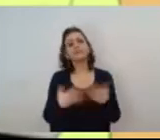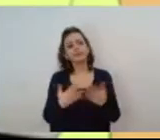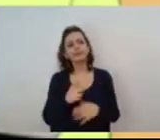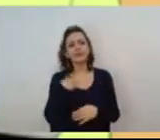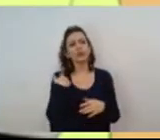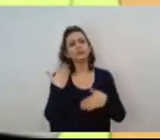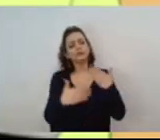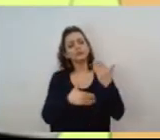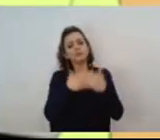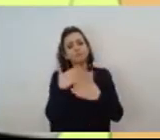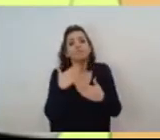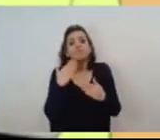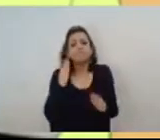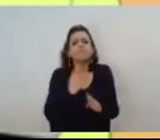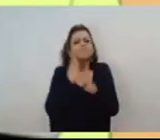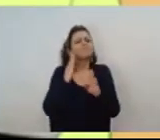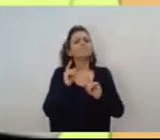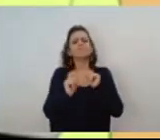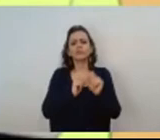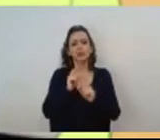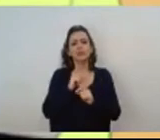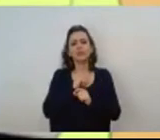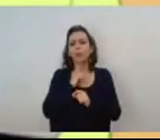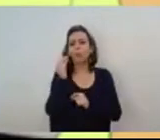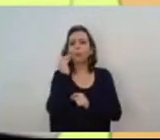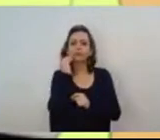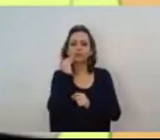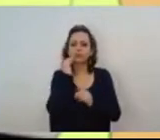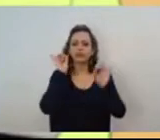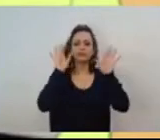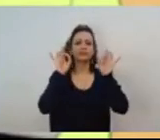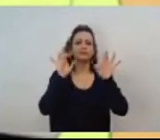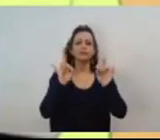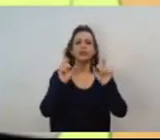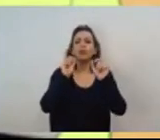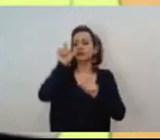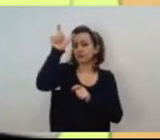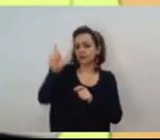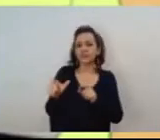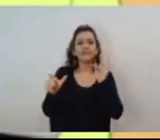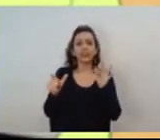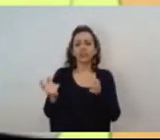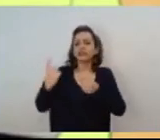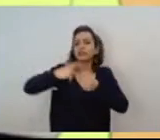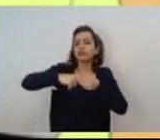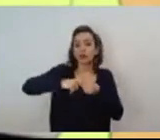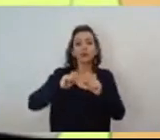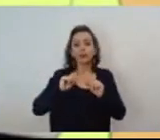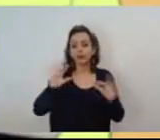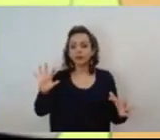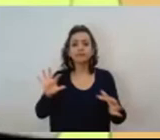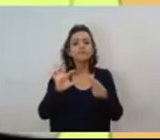bacana para esse fornecedor que era ligar o fornecedor ao Marketplace com a pandemia muito deles